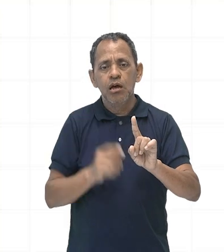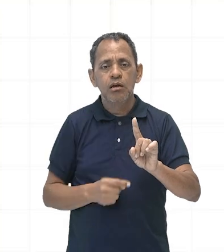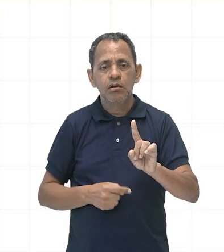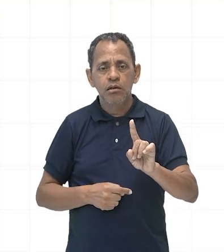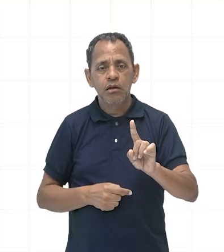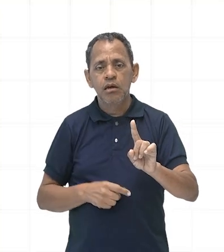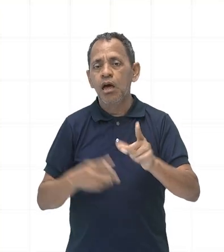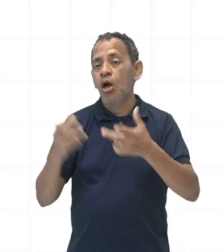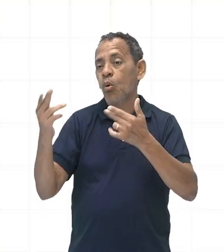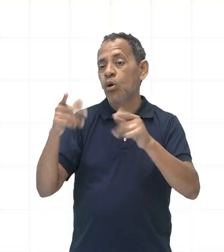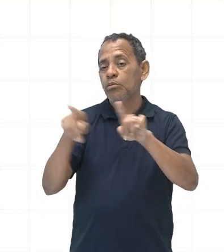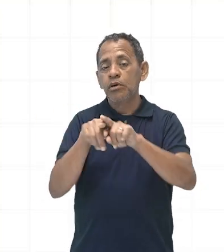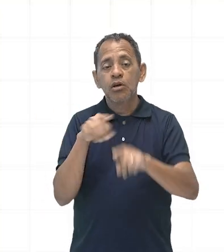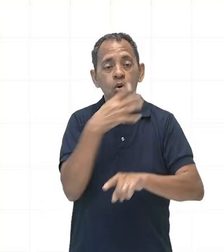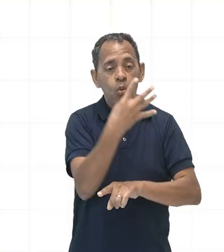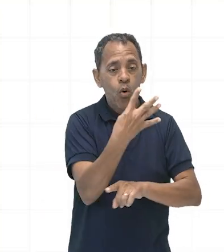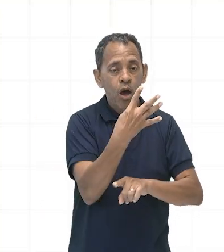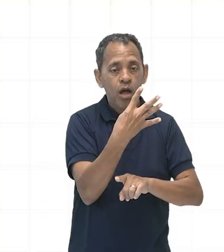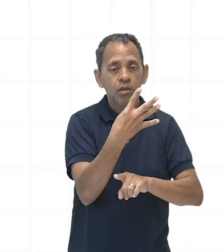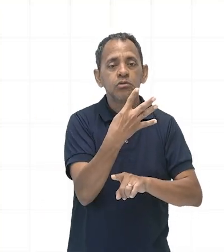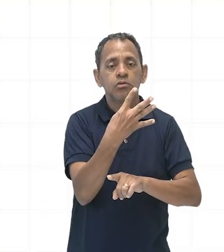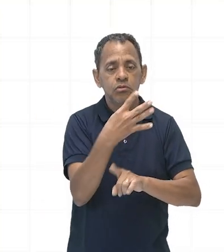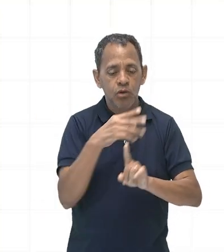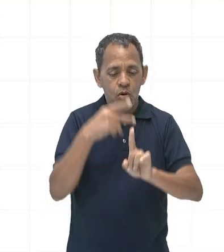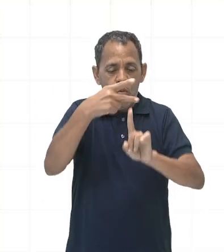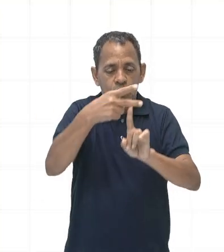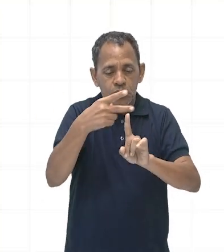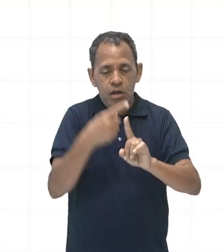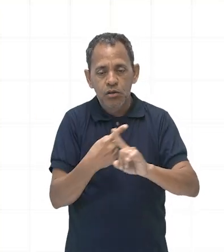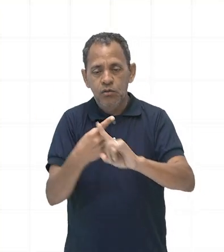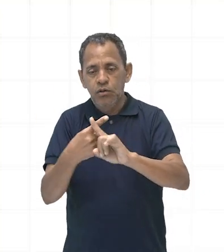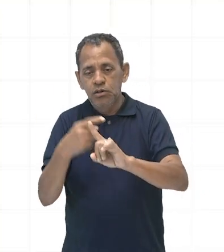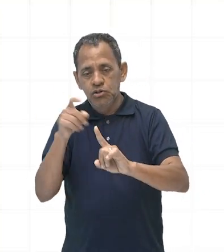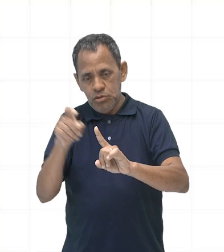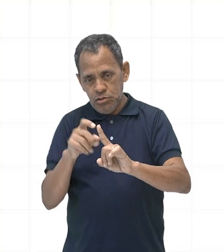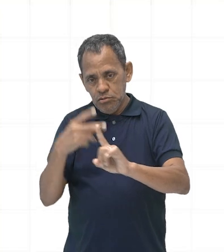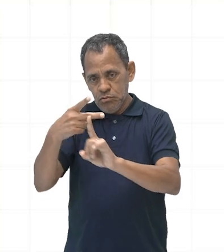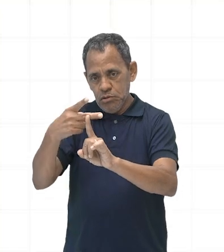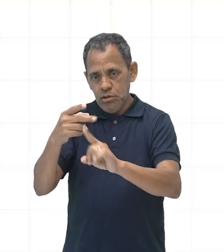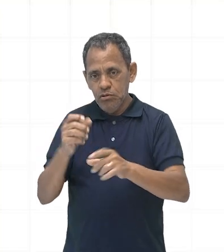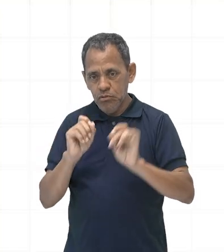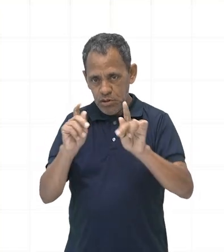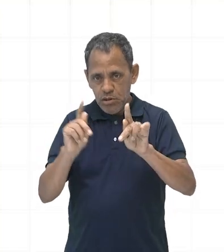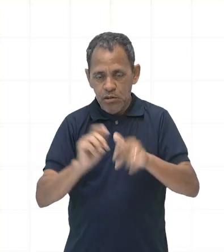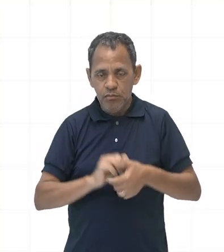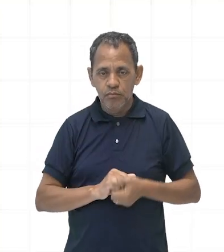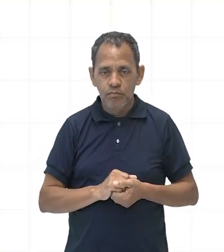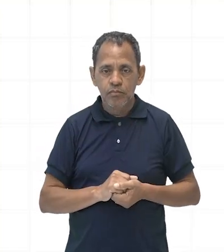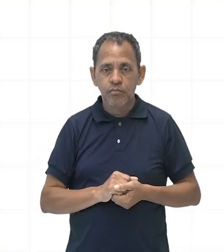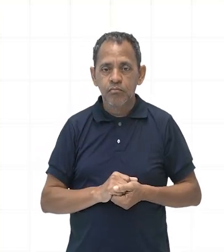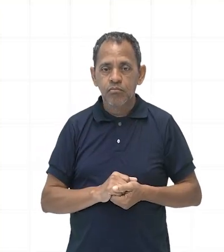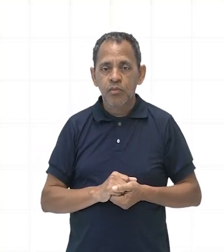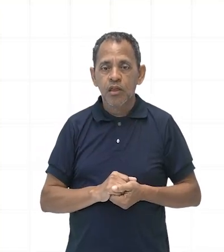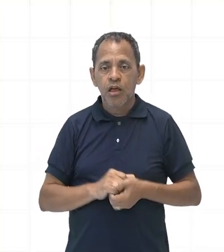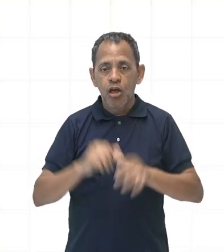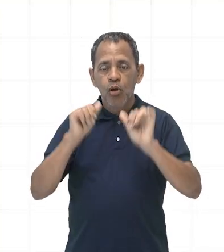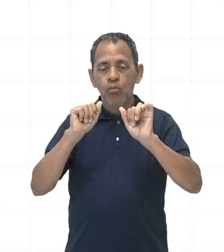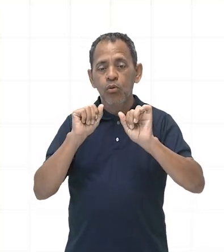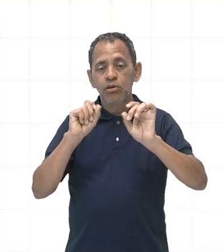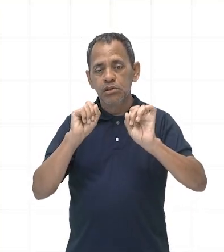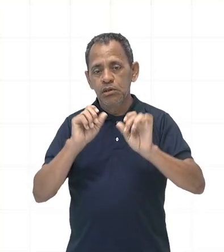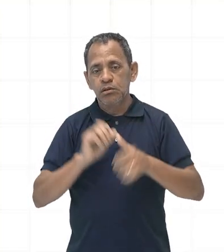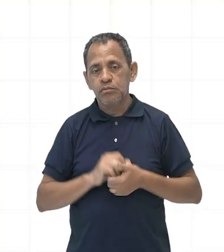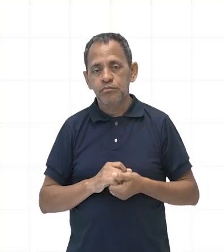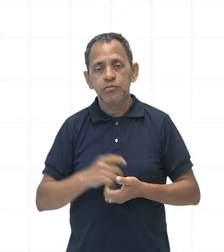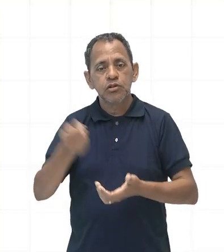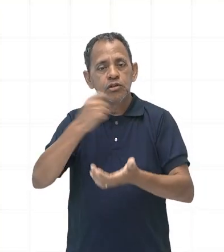é a mesma coisa que 4 ao quadrado vezes x ao quadrado, certo? E aí, eu posso escrever isso aqui como